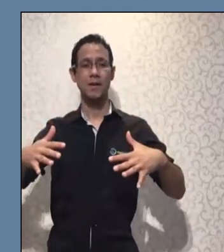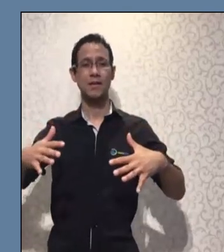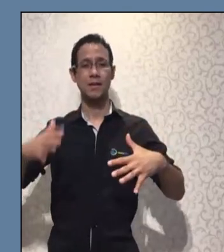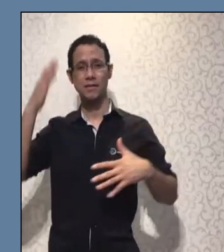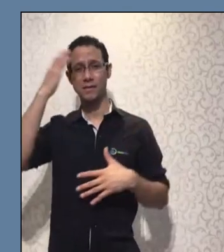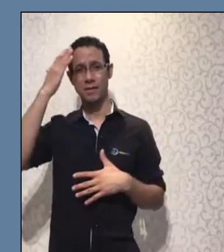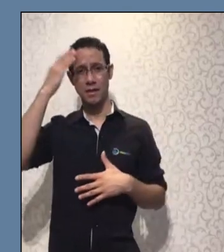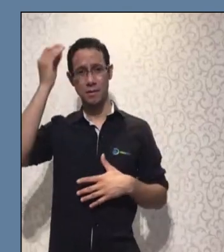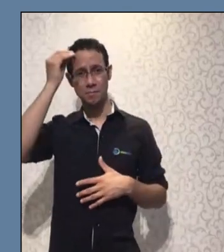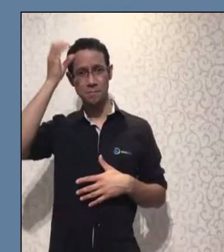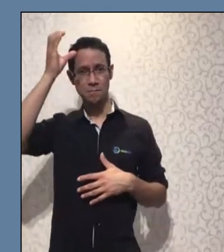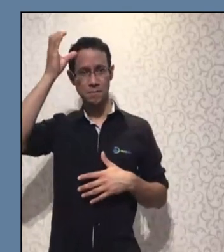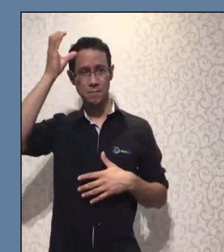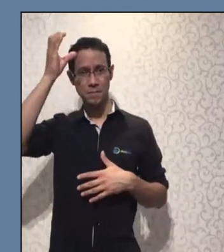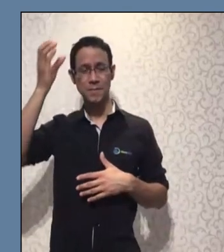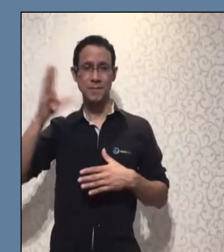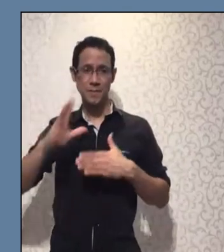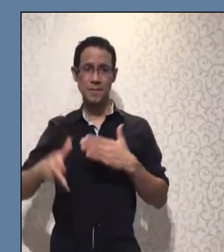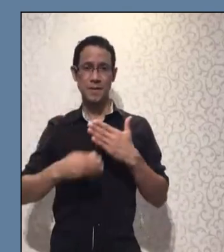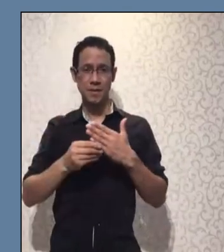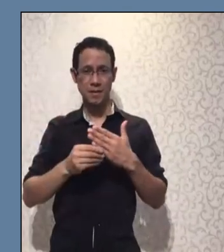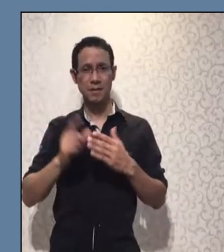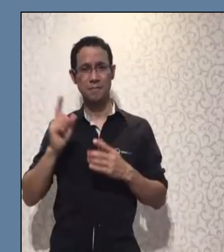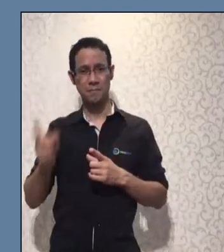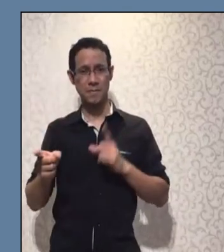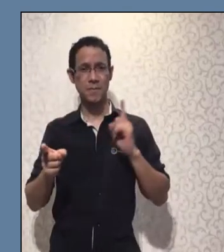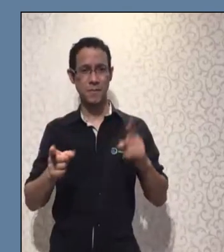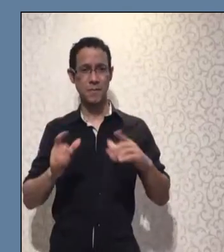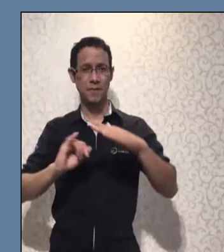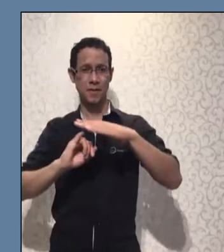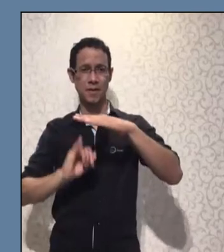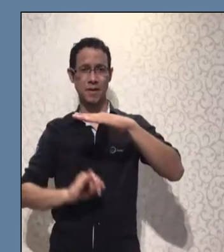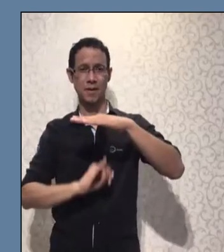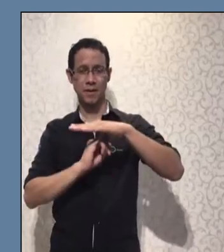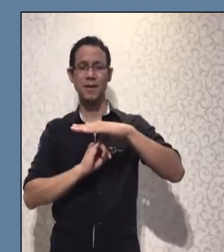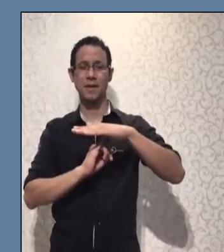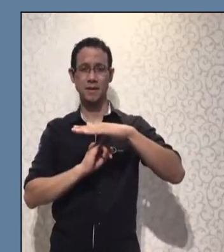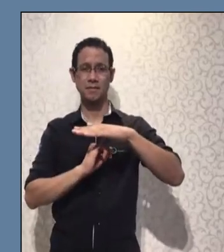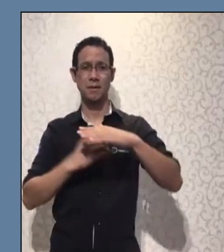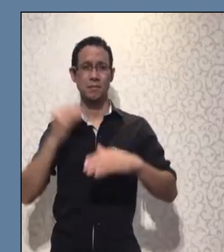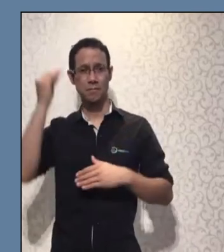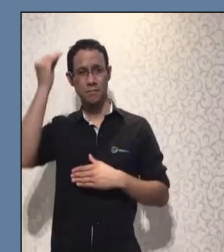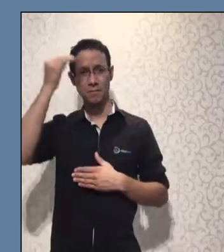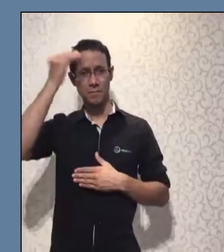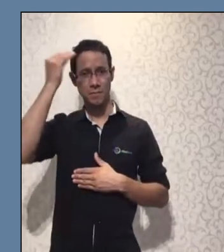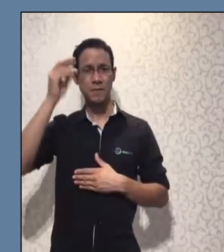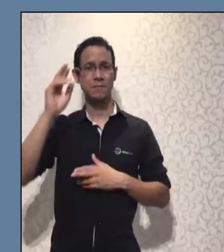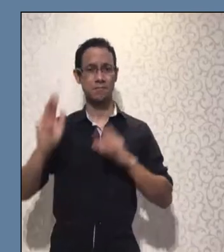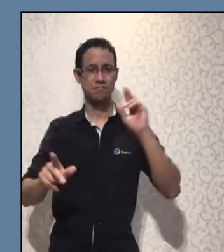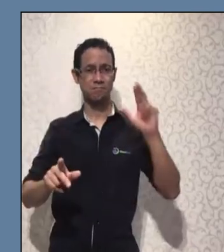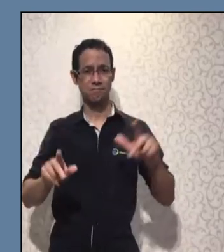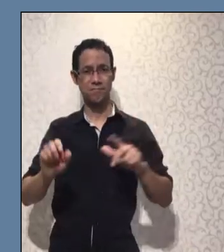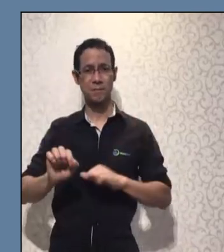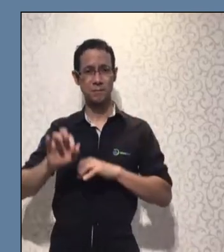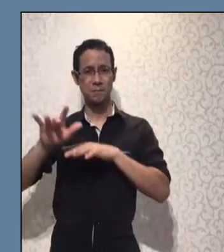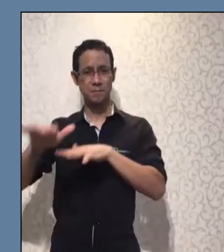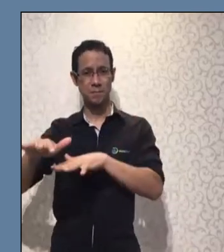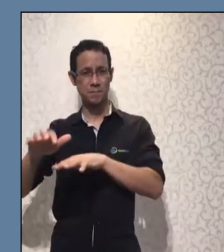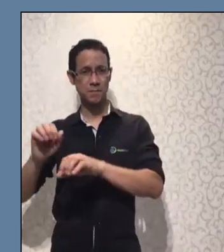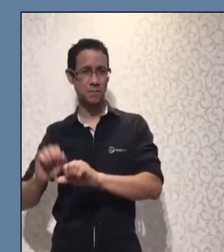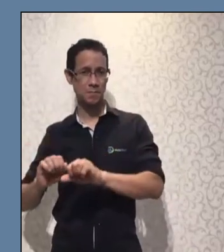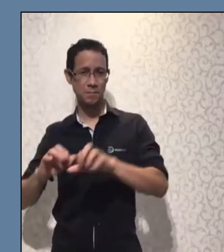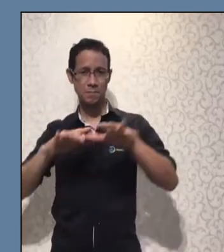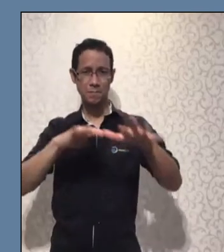para dentro de ambas instituições essas experiências distintas com públicos que percorrem os dois espaços, mas que talvez os vissem